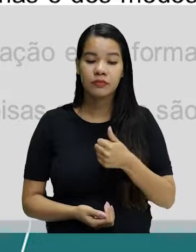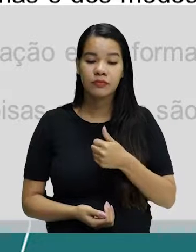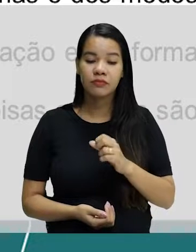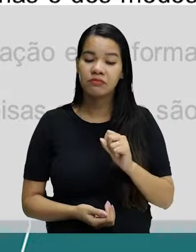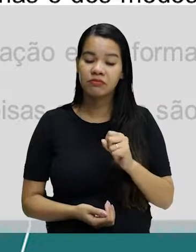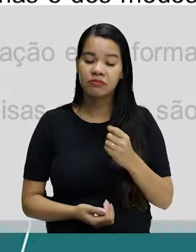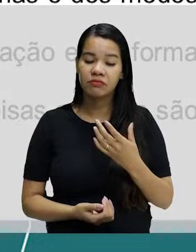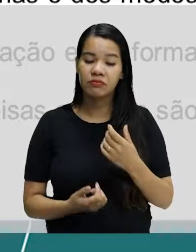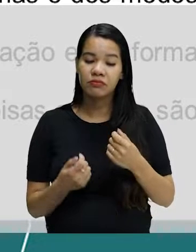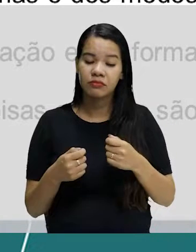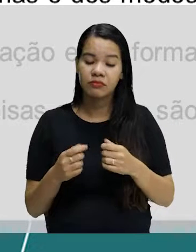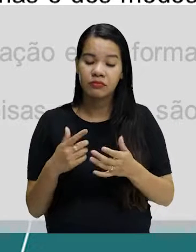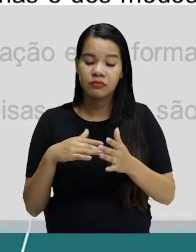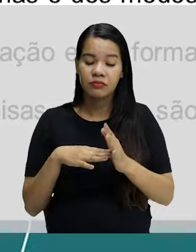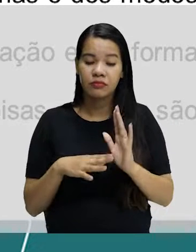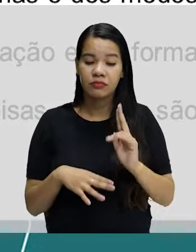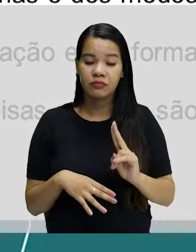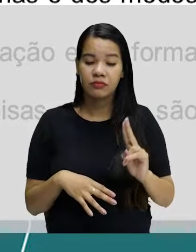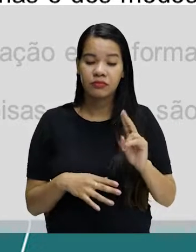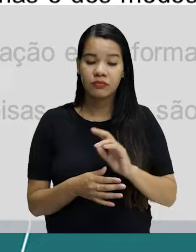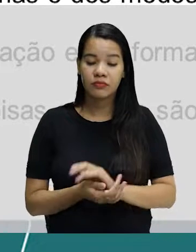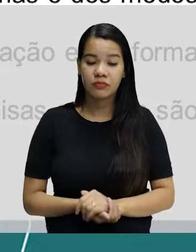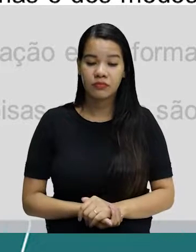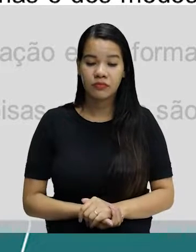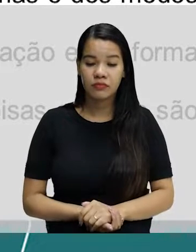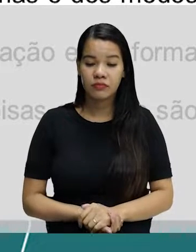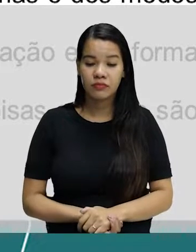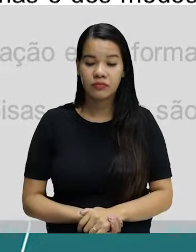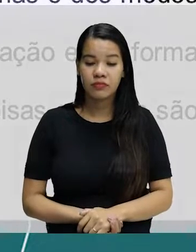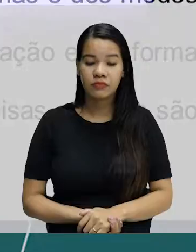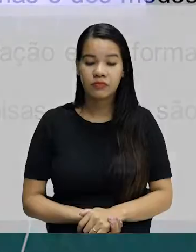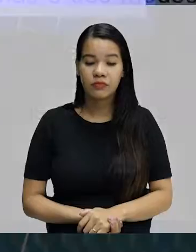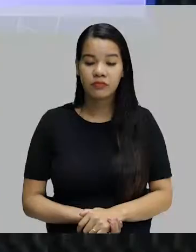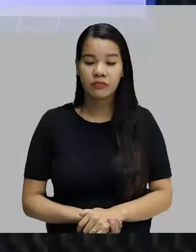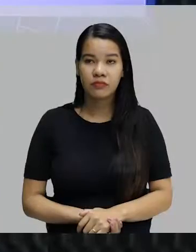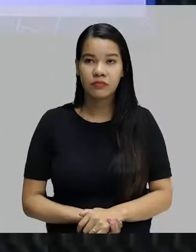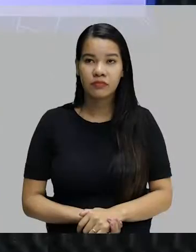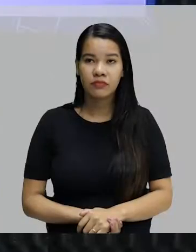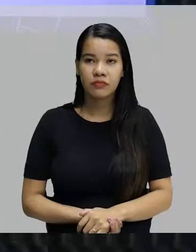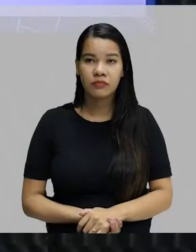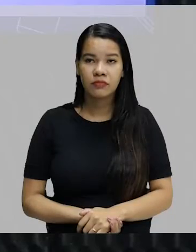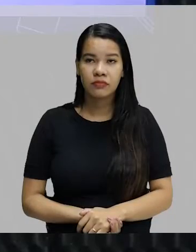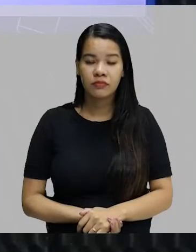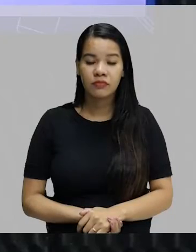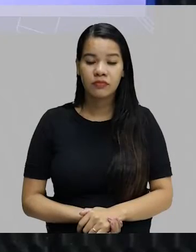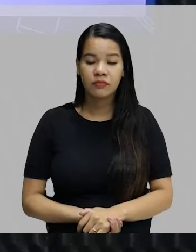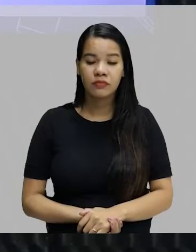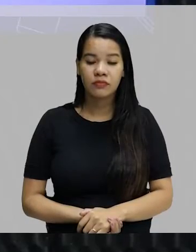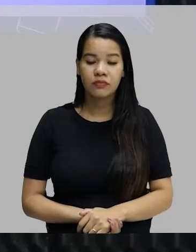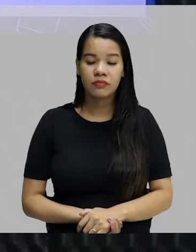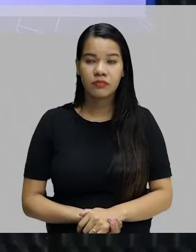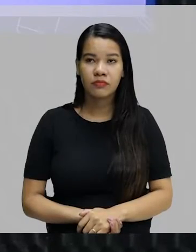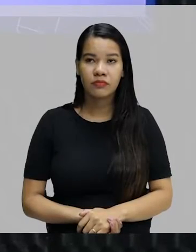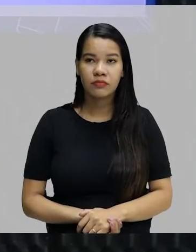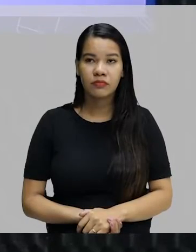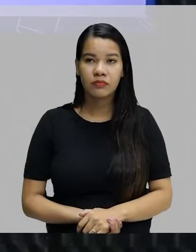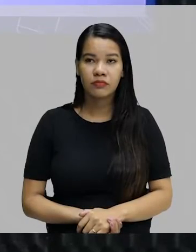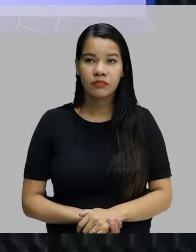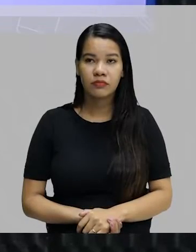né? Então eu posso até deixar que tem como interesse a investigação acerca das formas e dos modos de funcionamento da